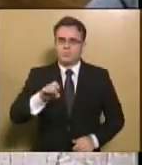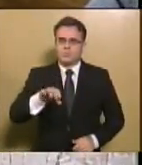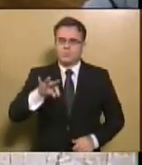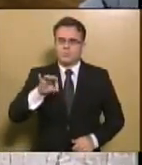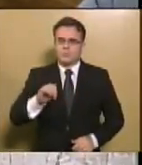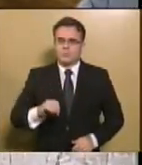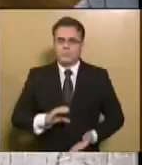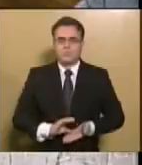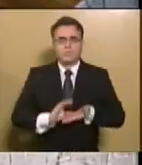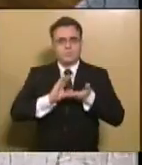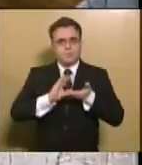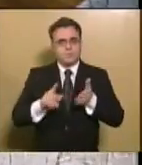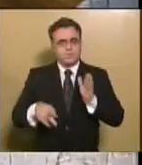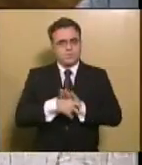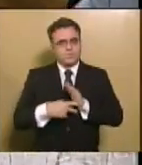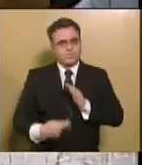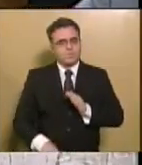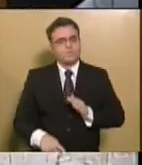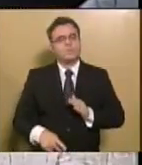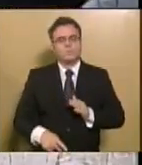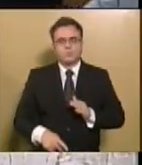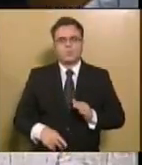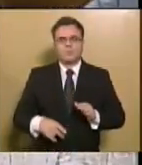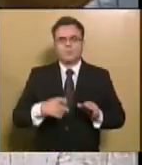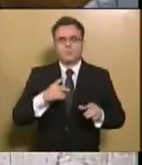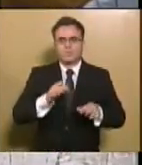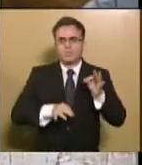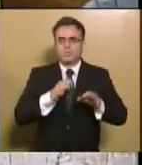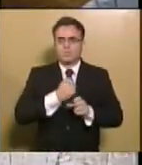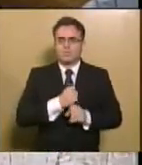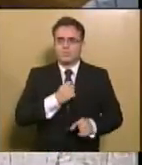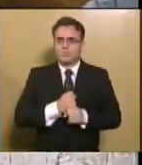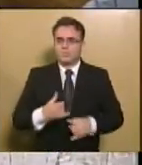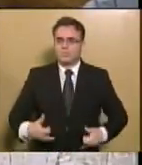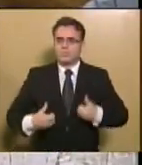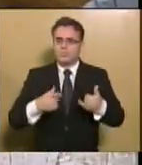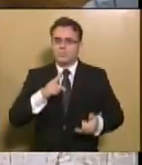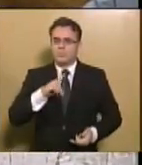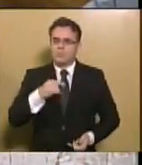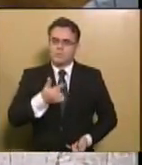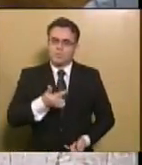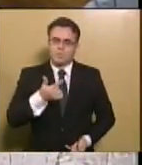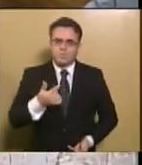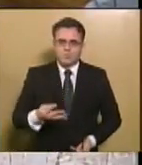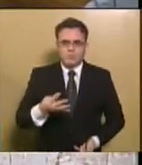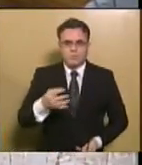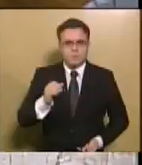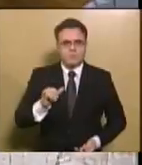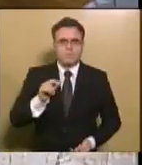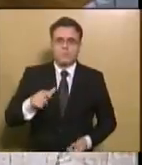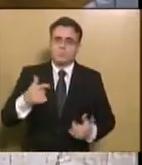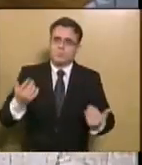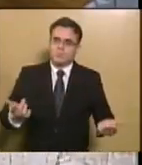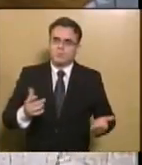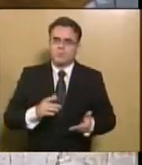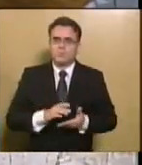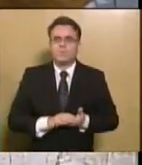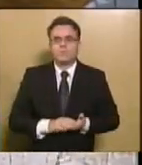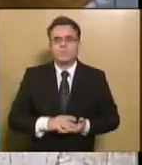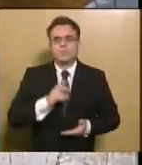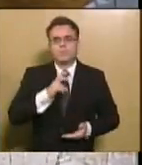do Tribunal de Contas do Estado de Sergipe, pelo transcurso do seu aniversário, que ocorreu no dia 24 de julho. Requerimento de